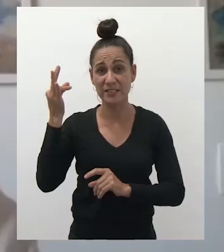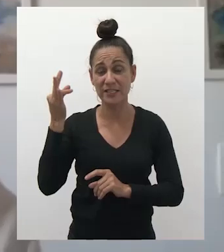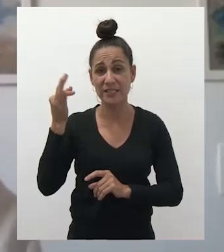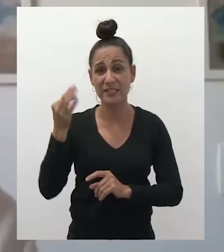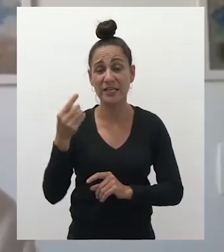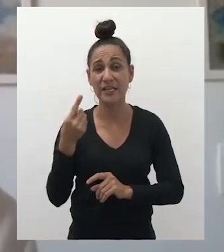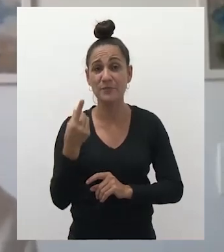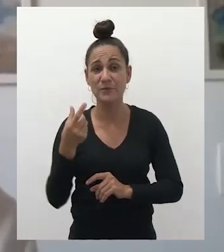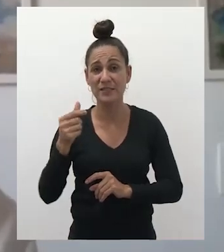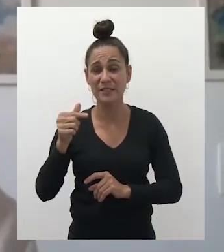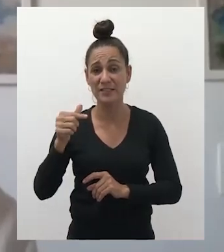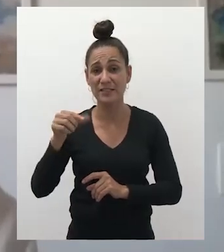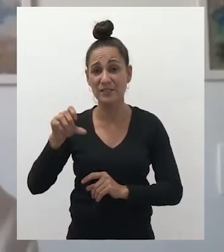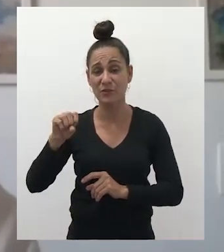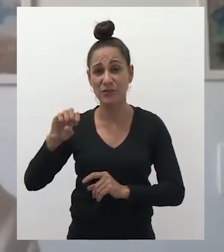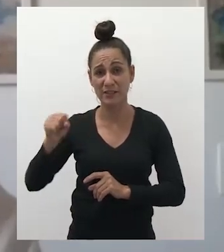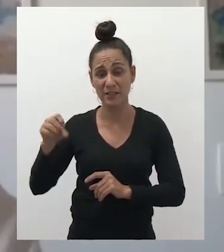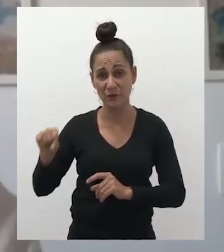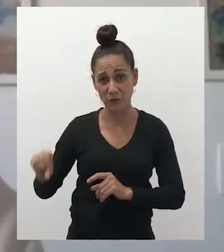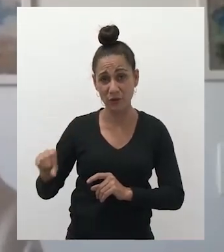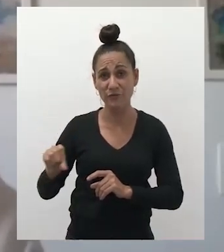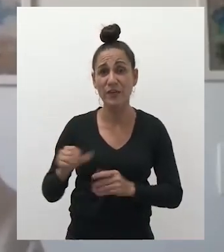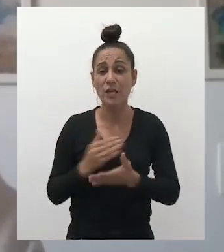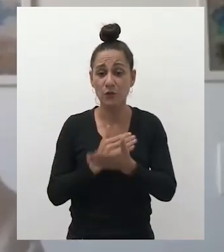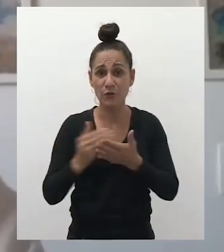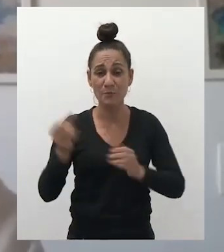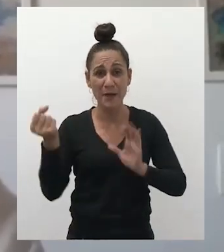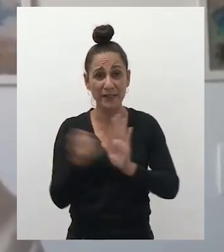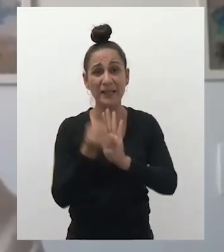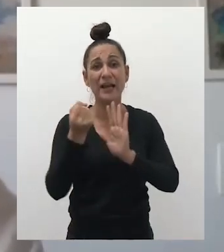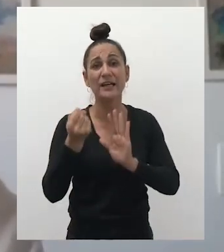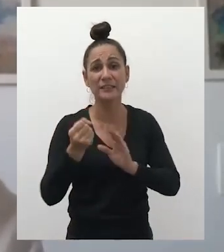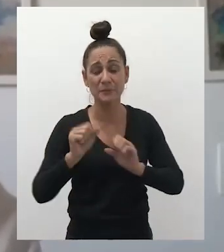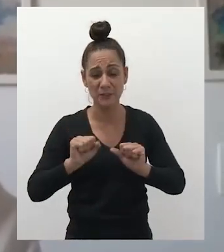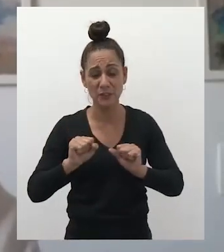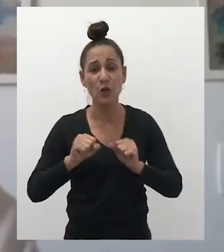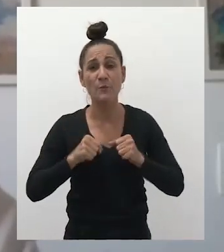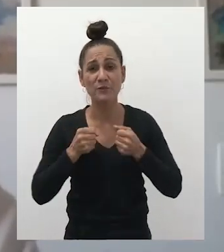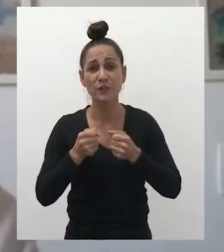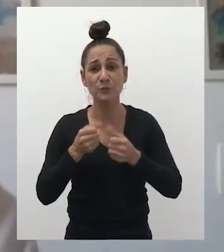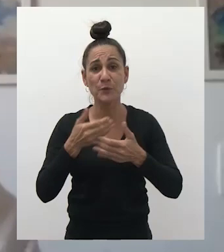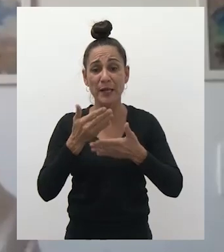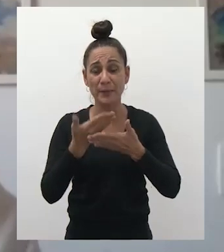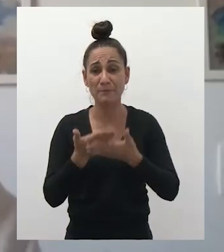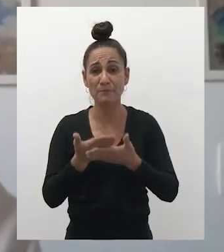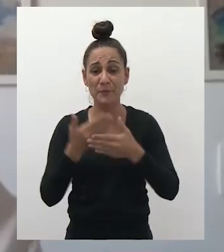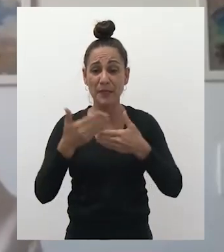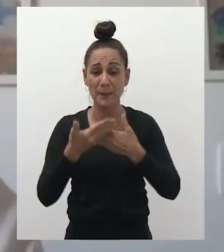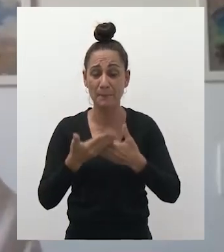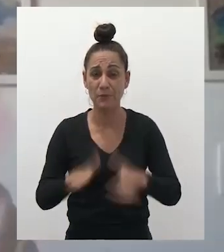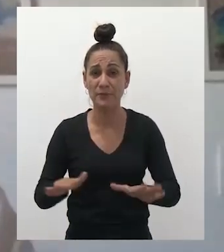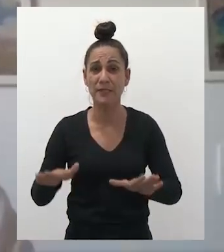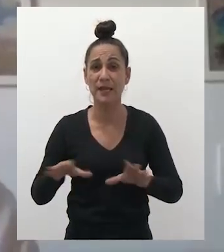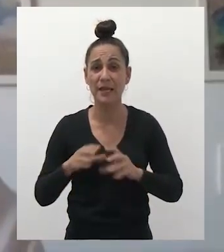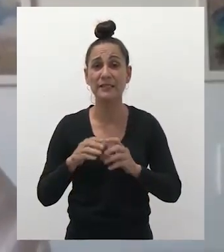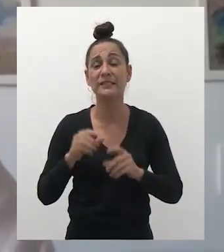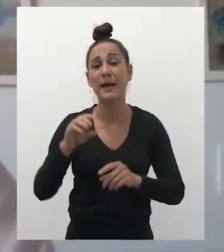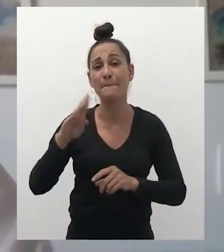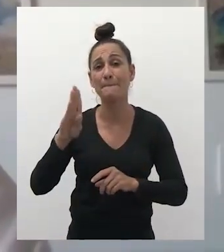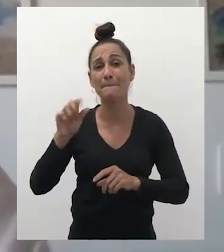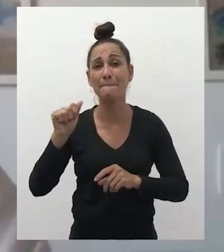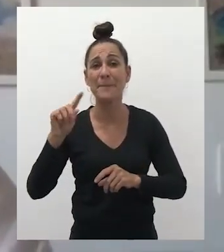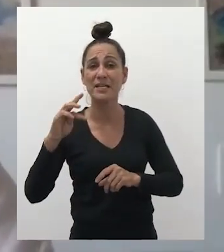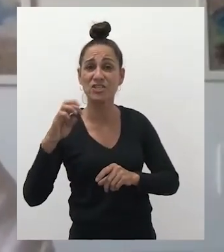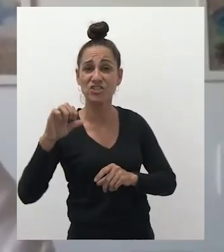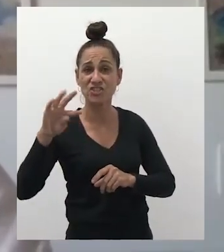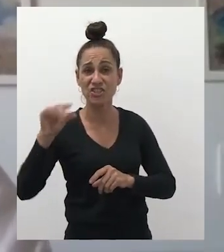1789, né, iniciada, marcada mais fortemente pela queda da Bastilha em 1789, esse